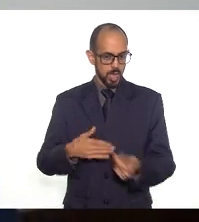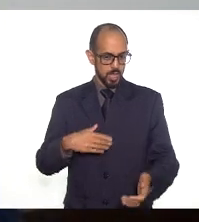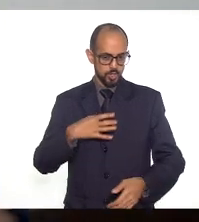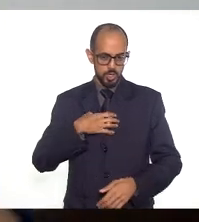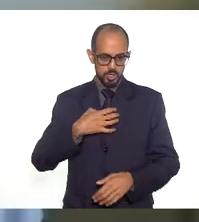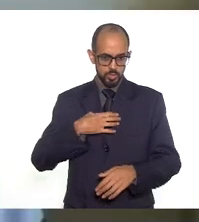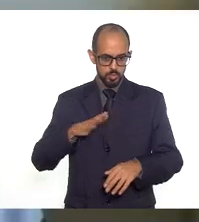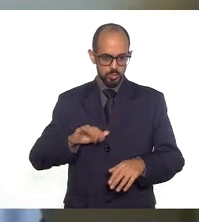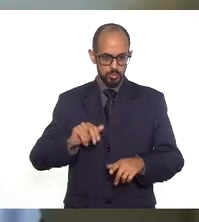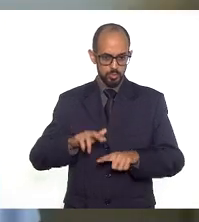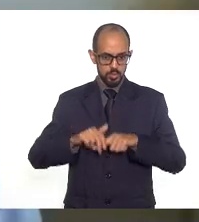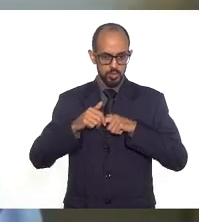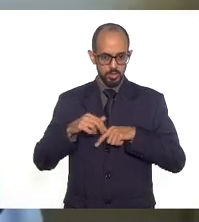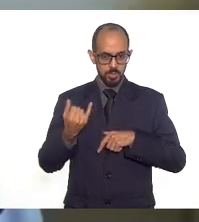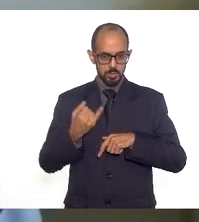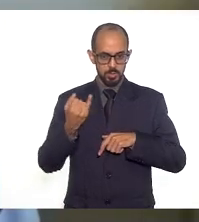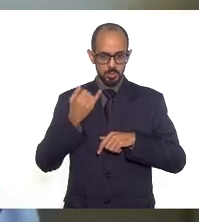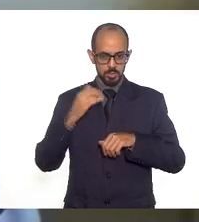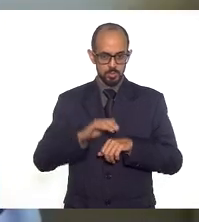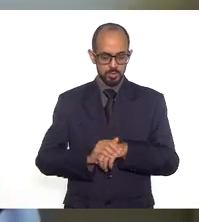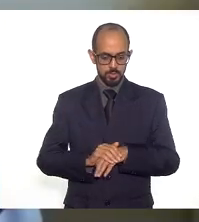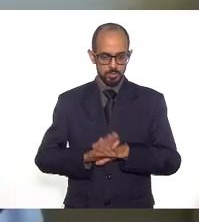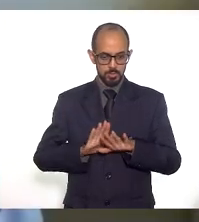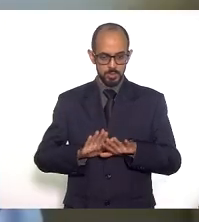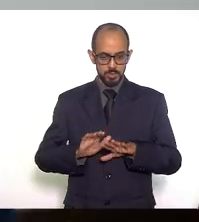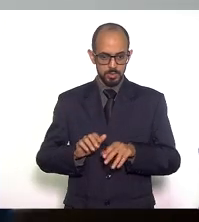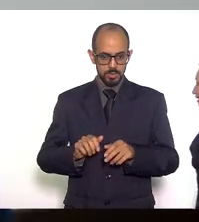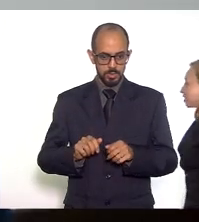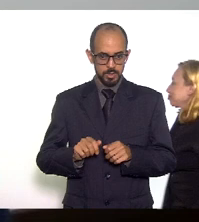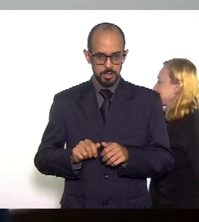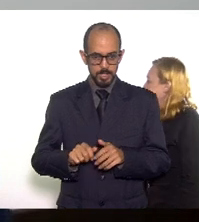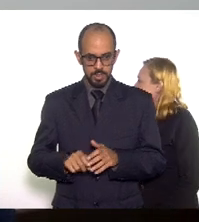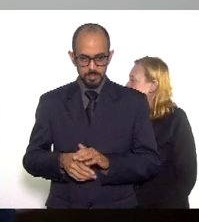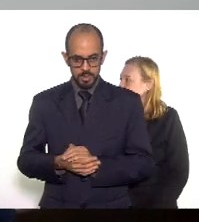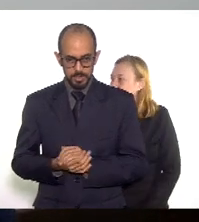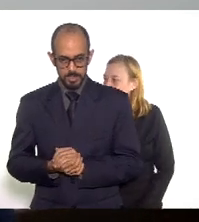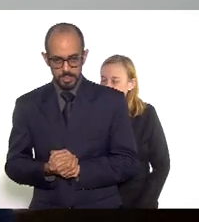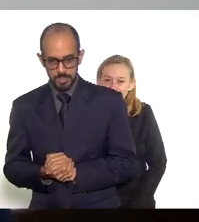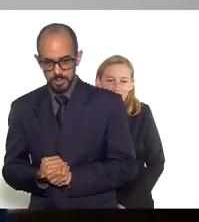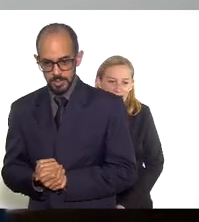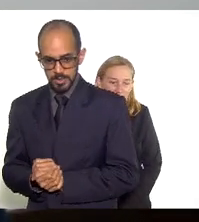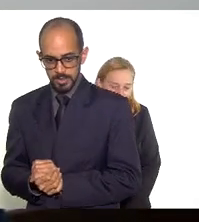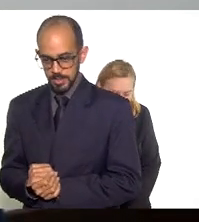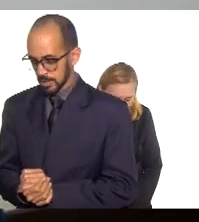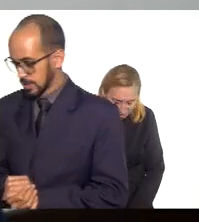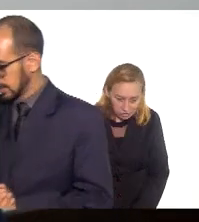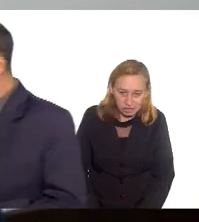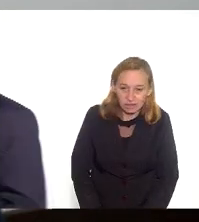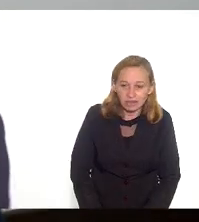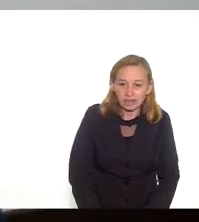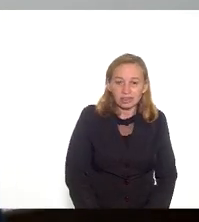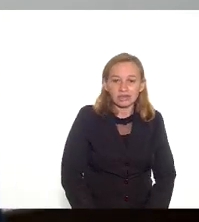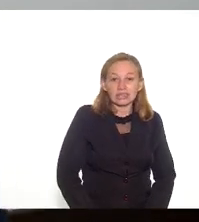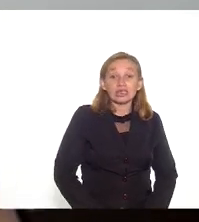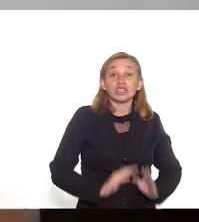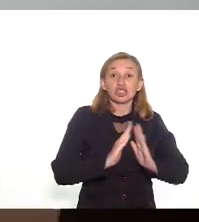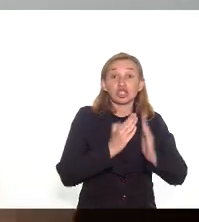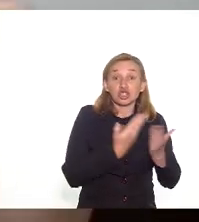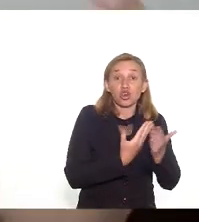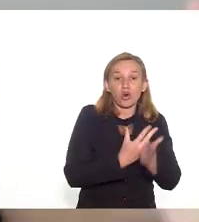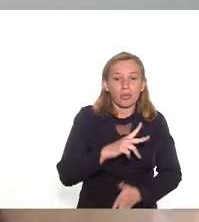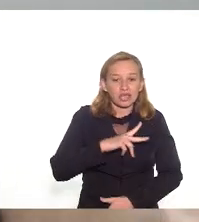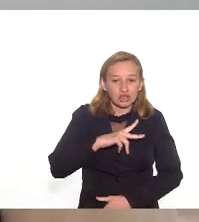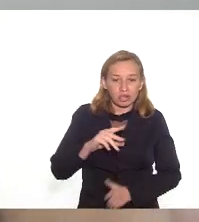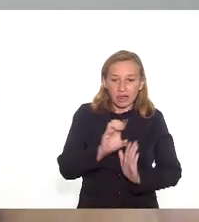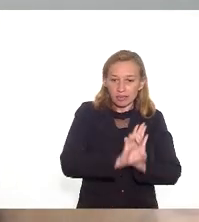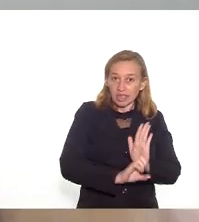importante... deixa eu só concluir. Por isso que eu acho importante, toda vez que a gente fala de escola particular... e a emenda que eu